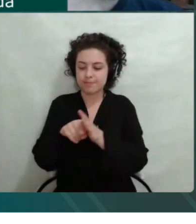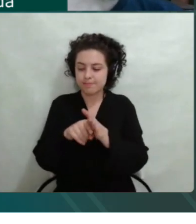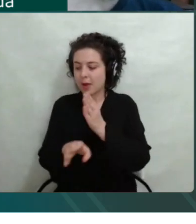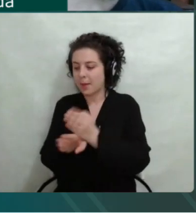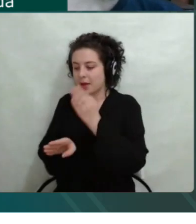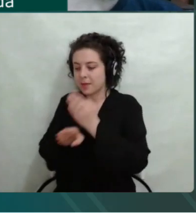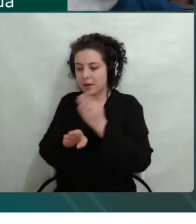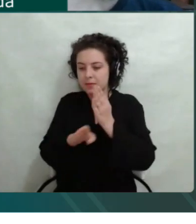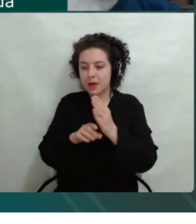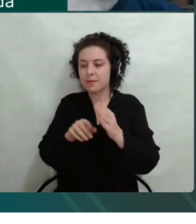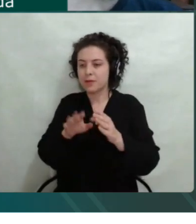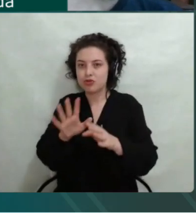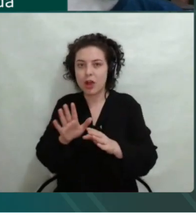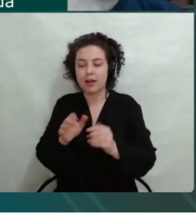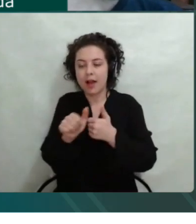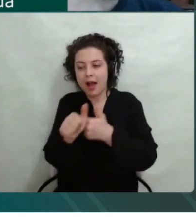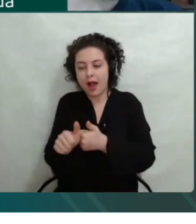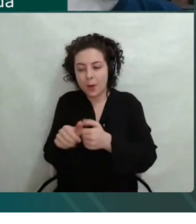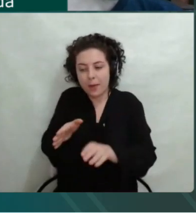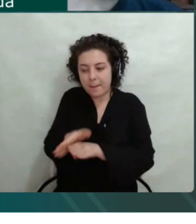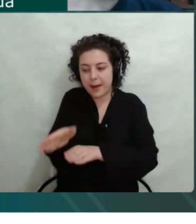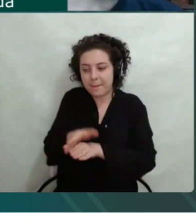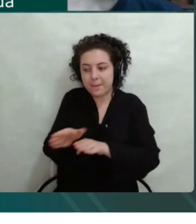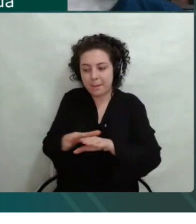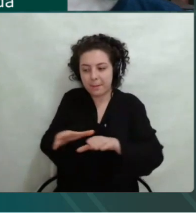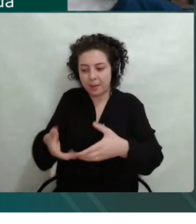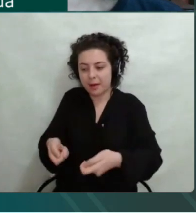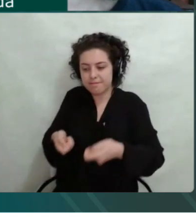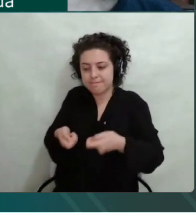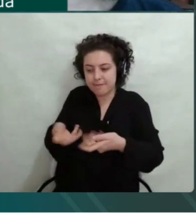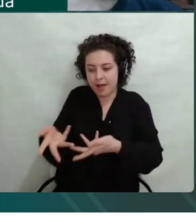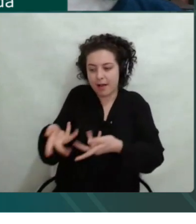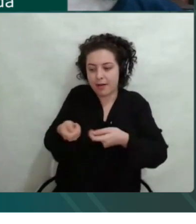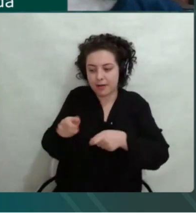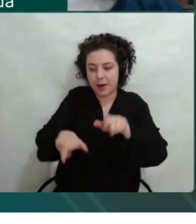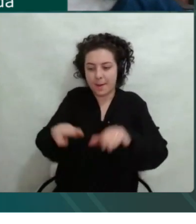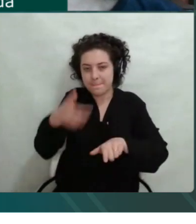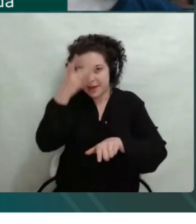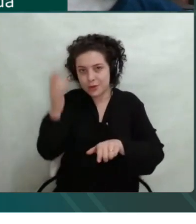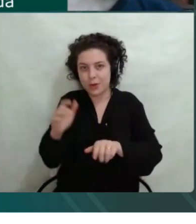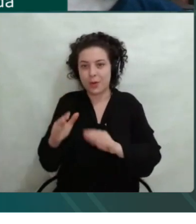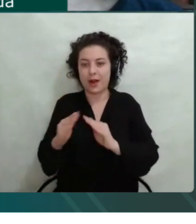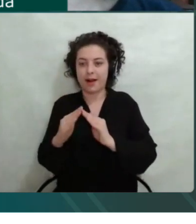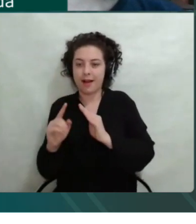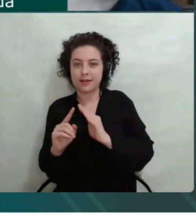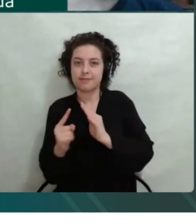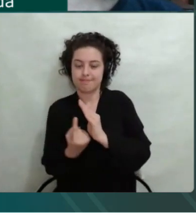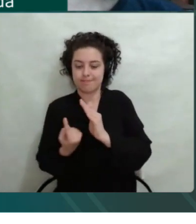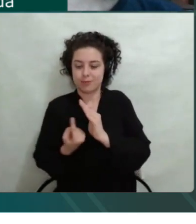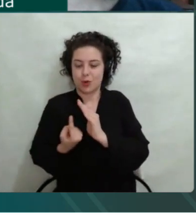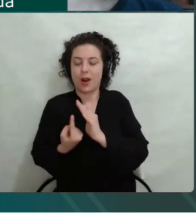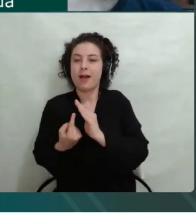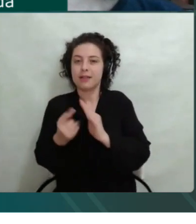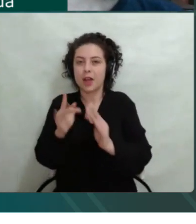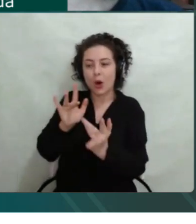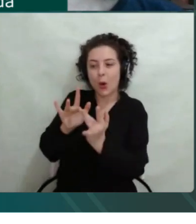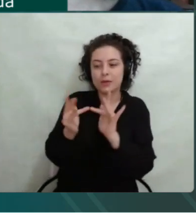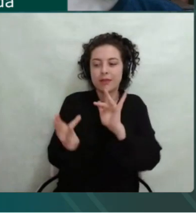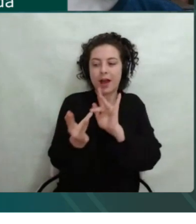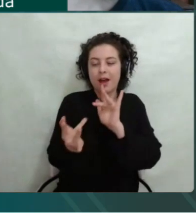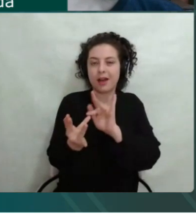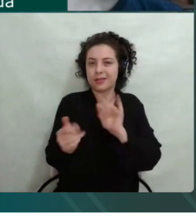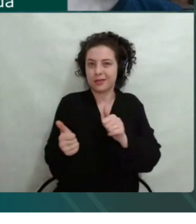pudesse orientar e acolher aqueles que precisariam ser isolados como contatos, se nós não teríamos muito